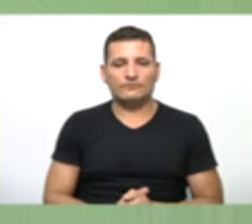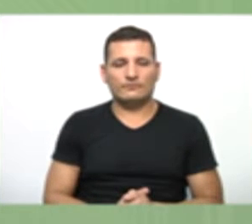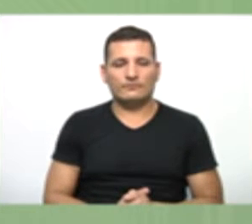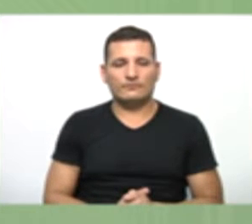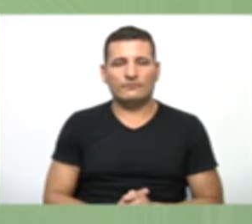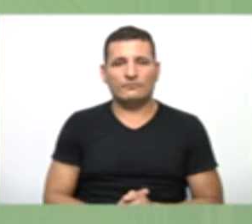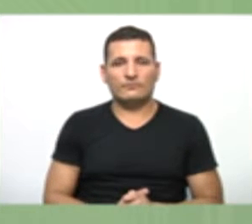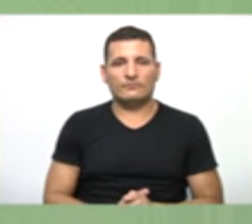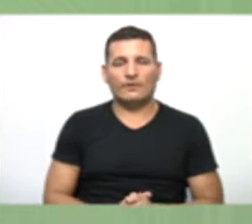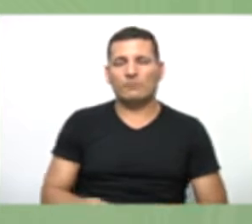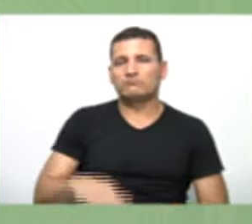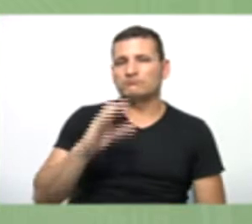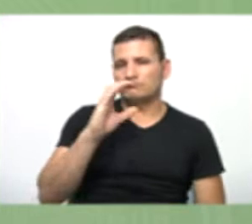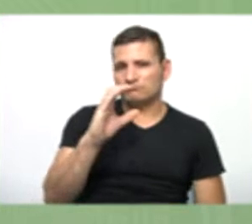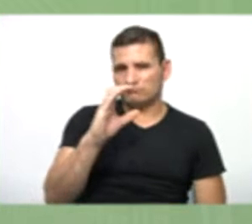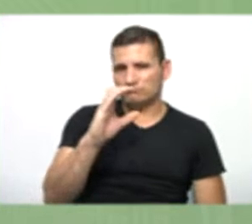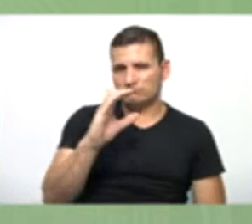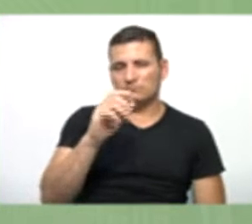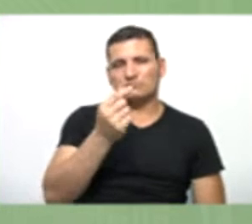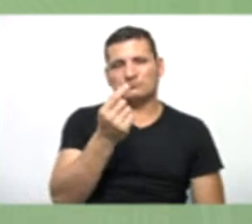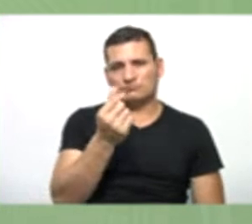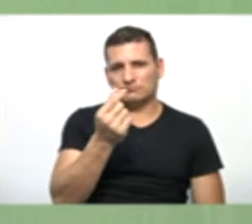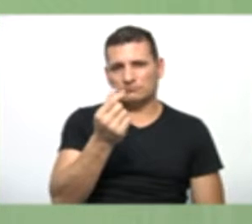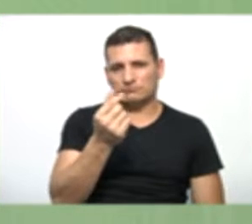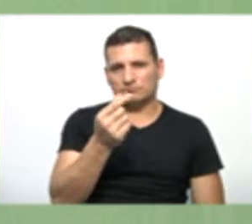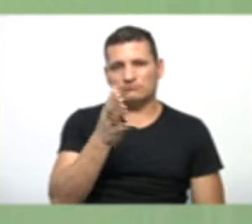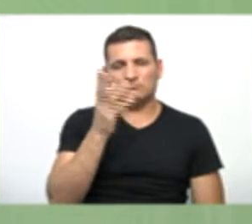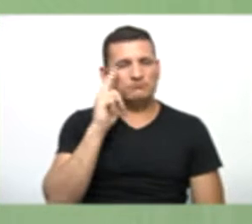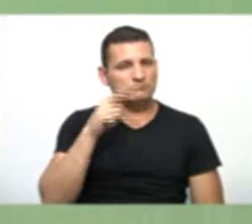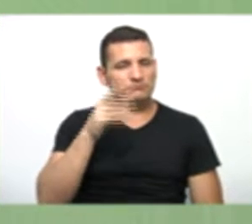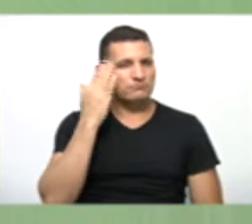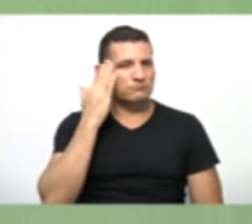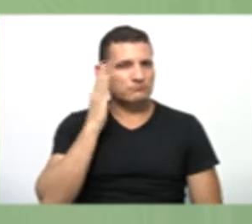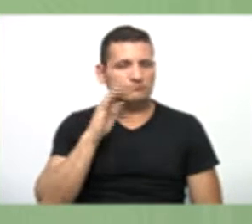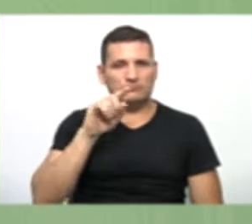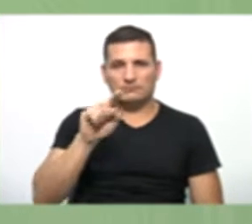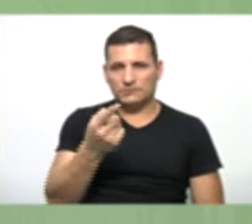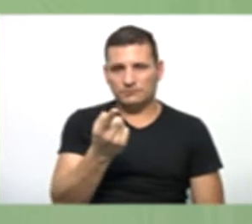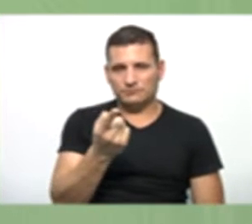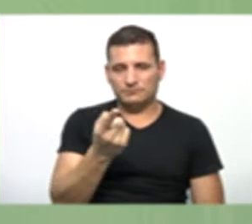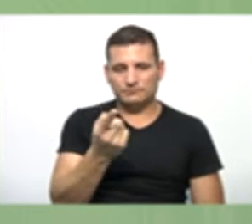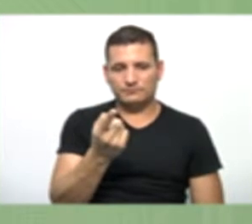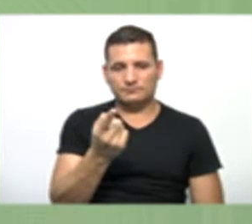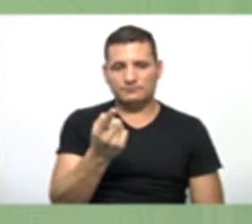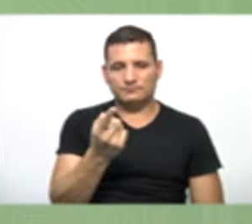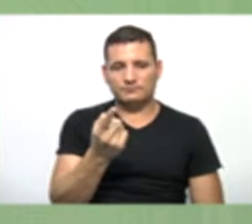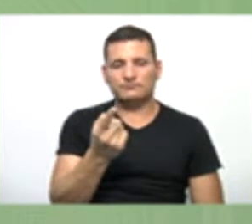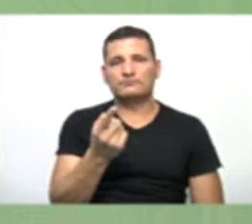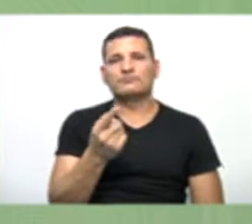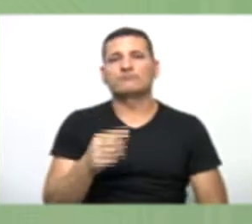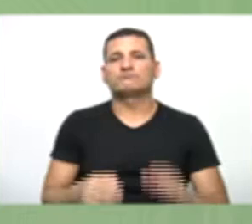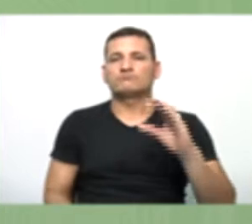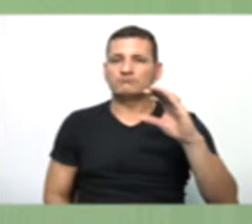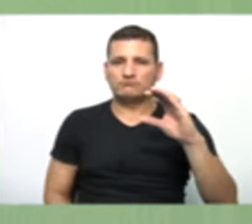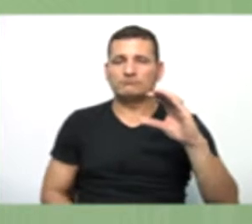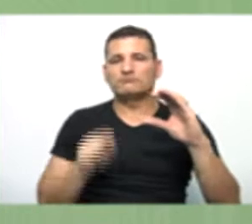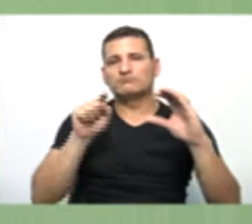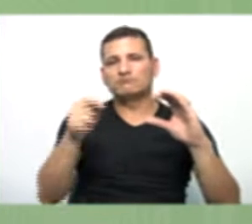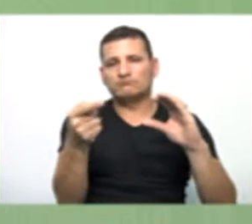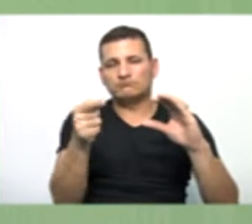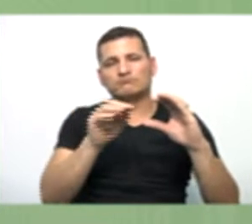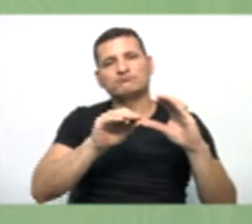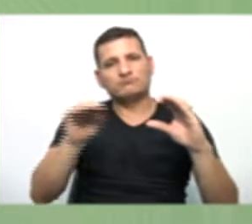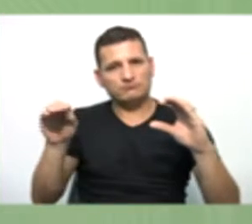vamos já sei quem é o meu C, um capital de R$1.000, então eu já anoto essa informação, um capital